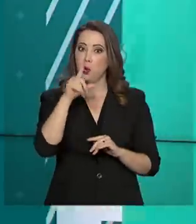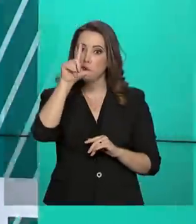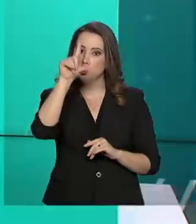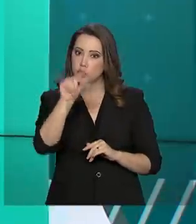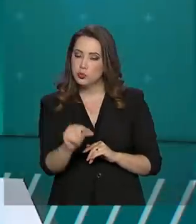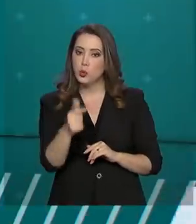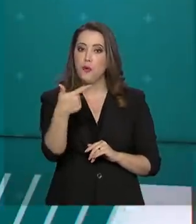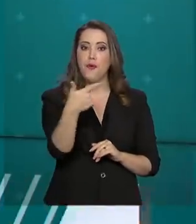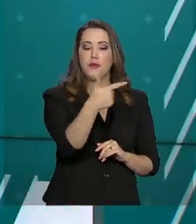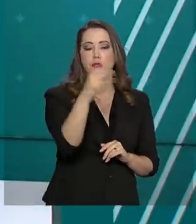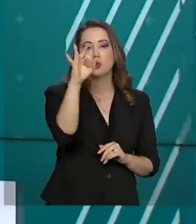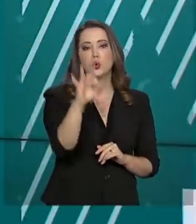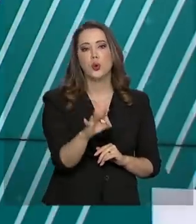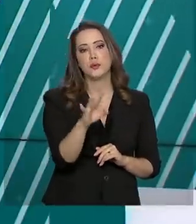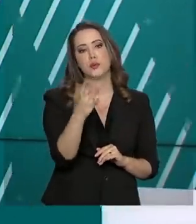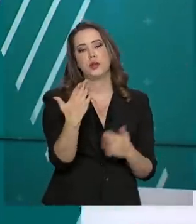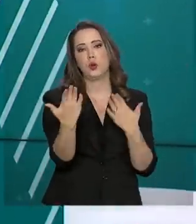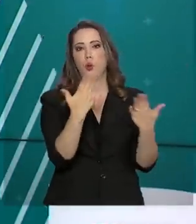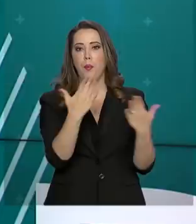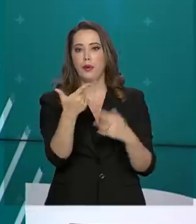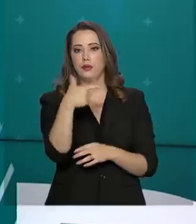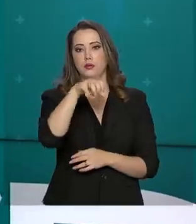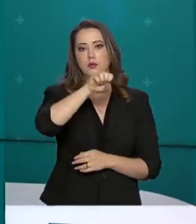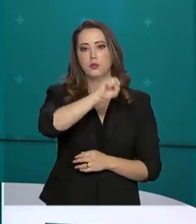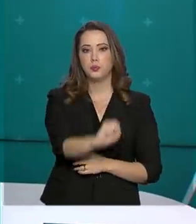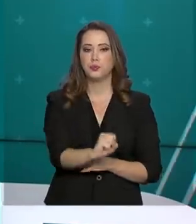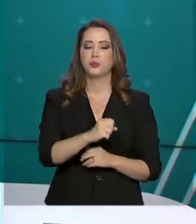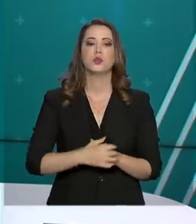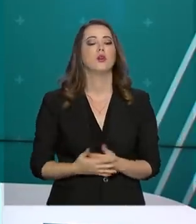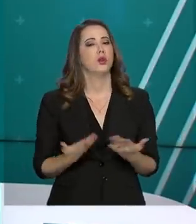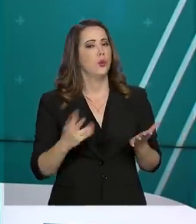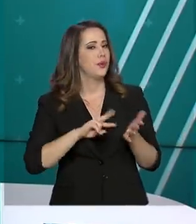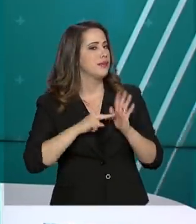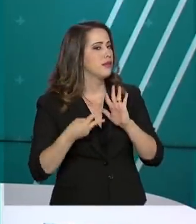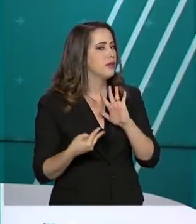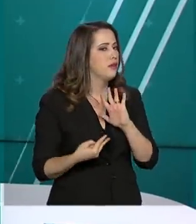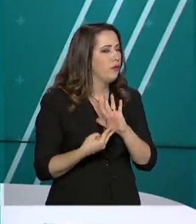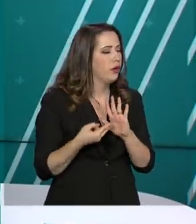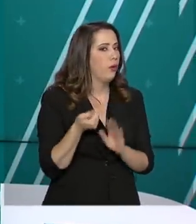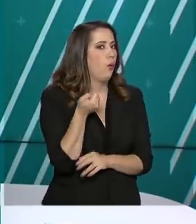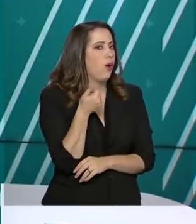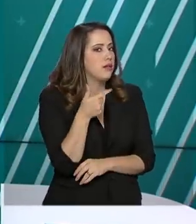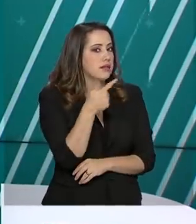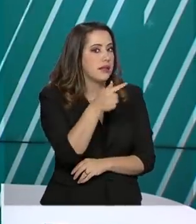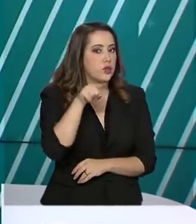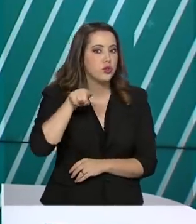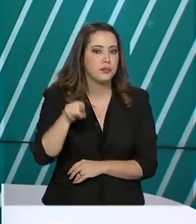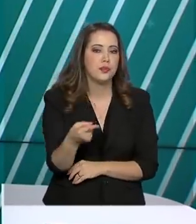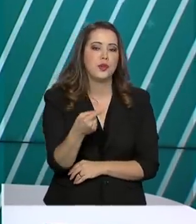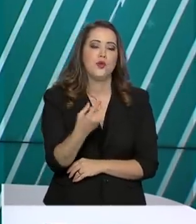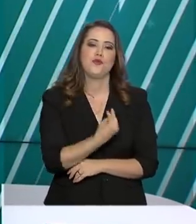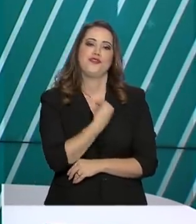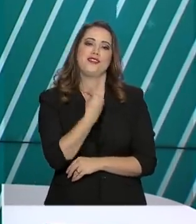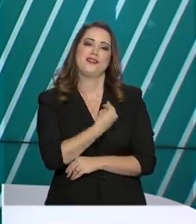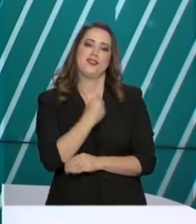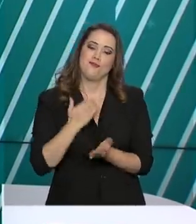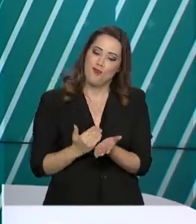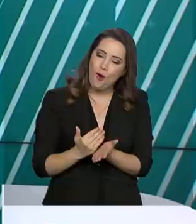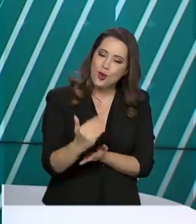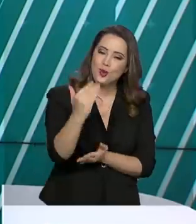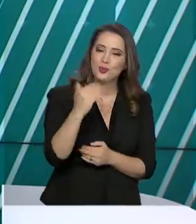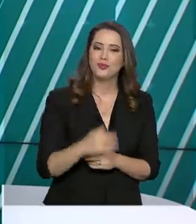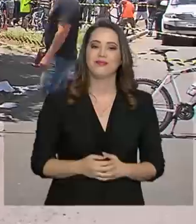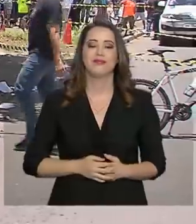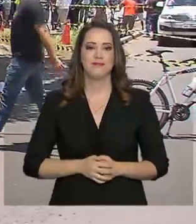22% a menos que em 2018 isso quer dizer que quase 7 mil vidas foram preservadas